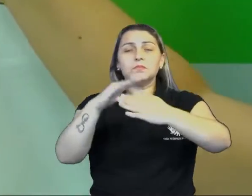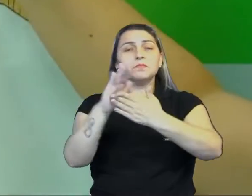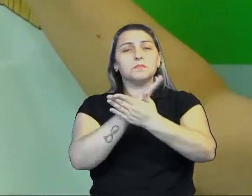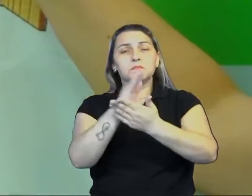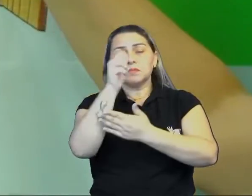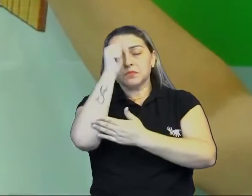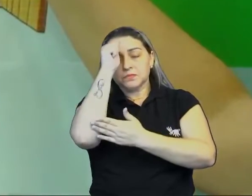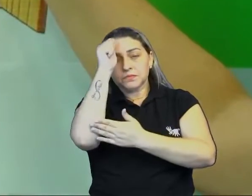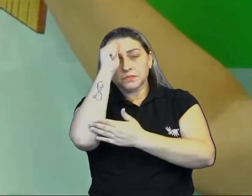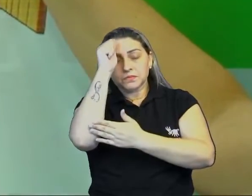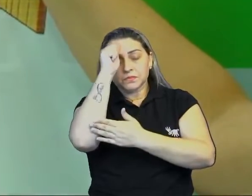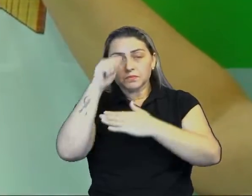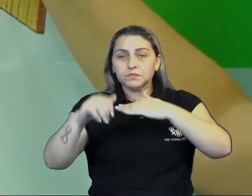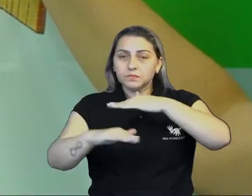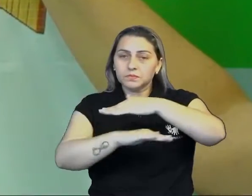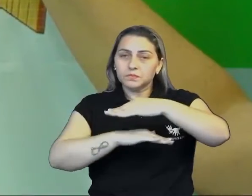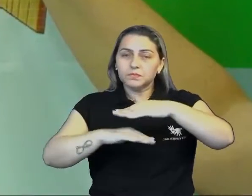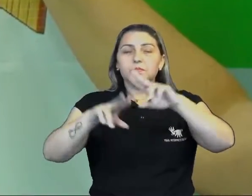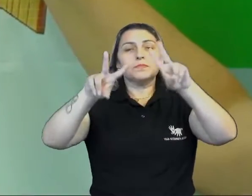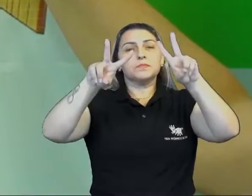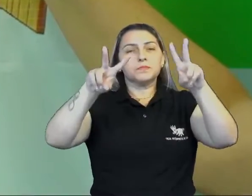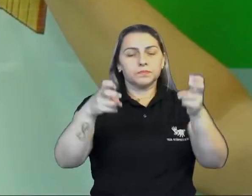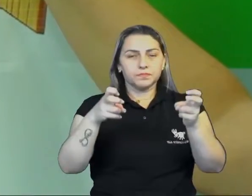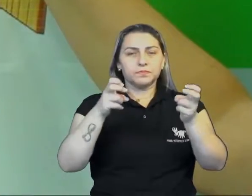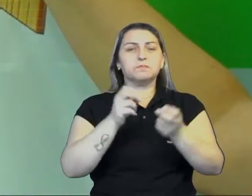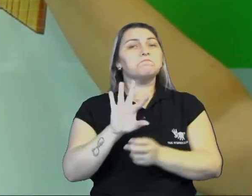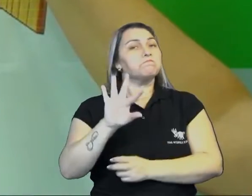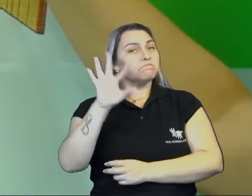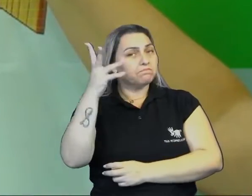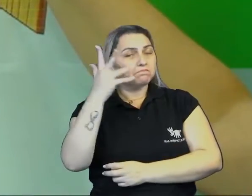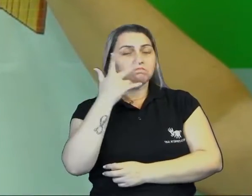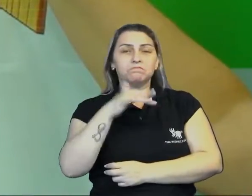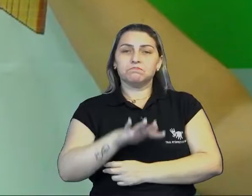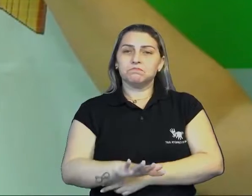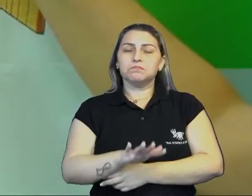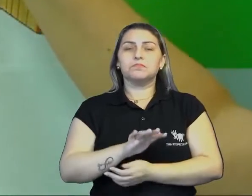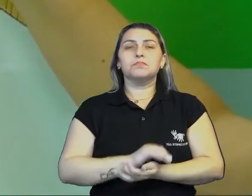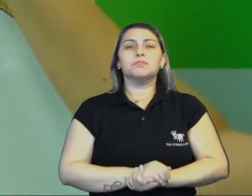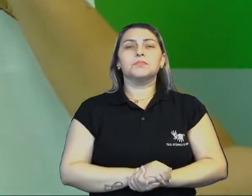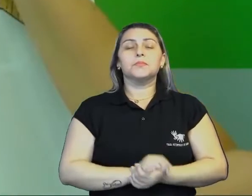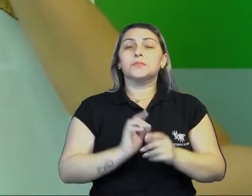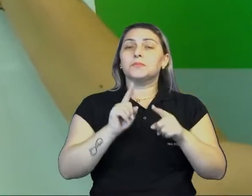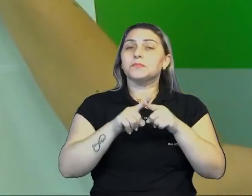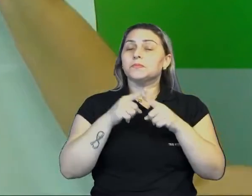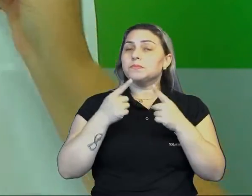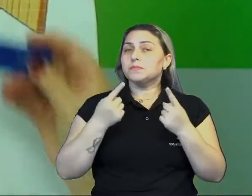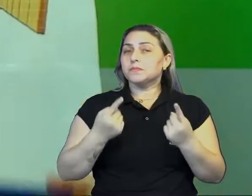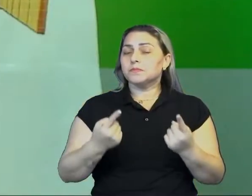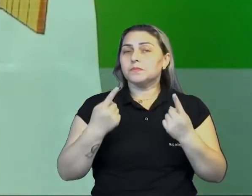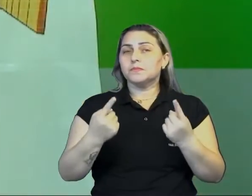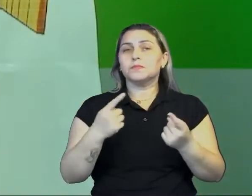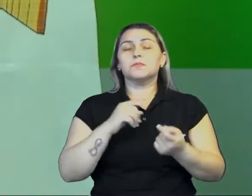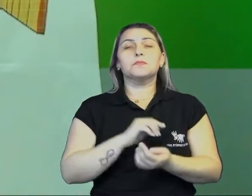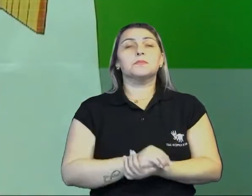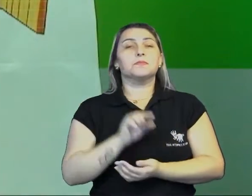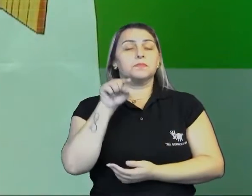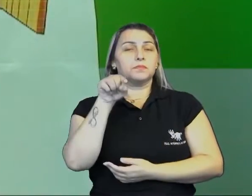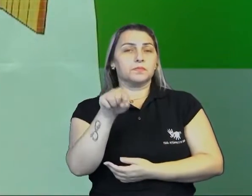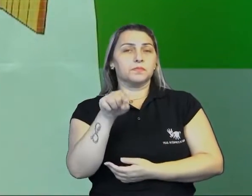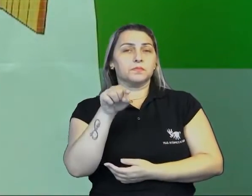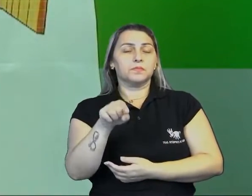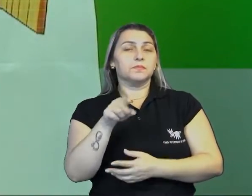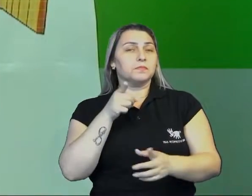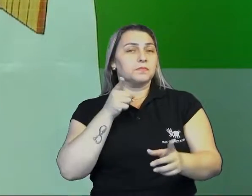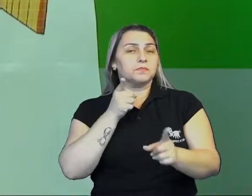autor ele vai estar aqui embaixo do título. Acontece, crianças, isso. Mas, geralmente, você